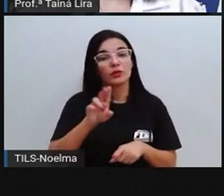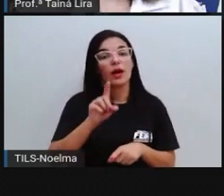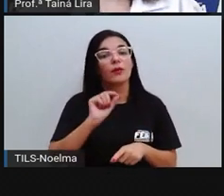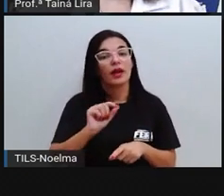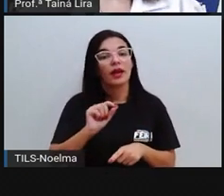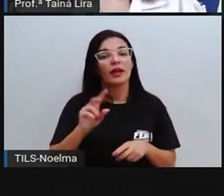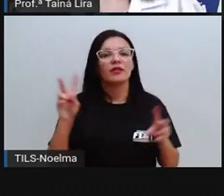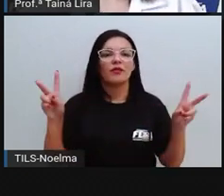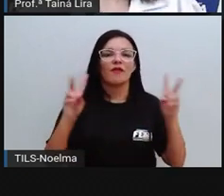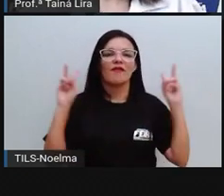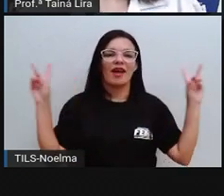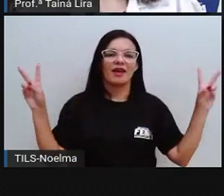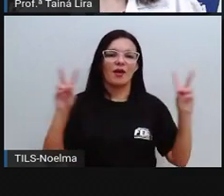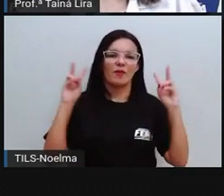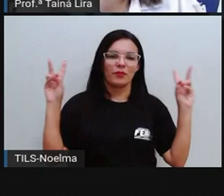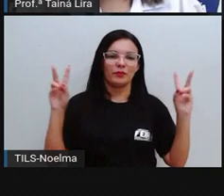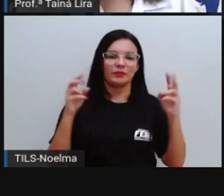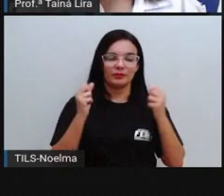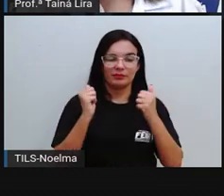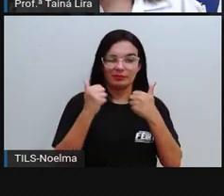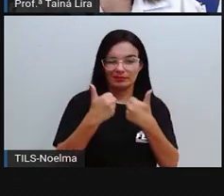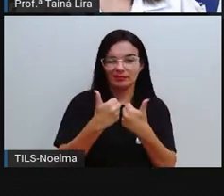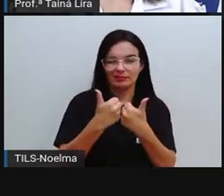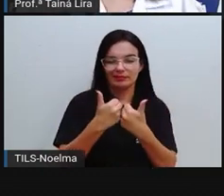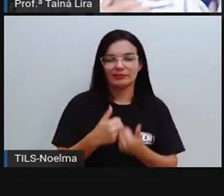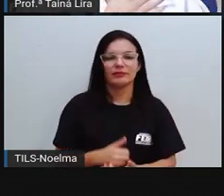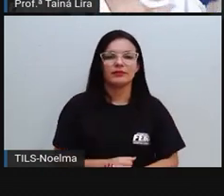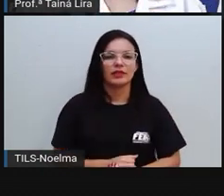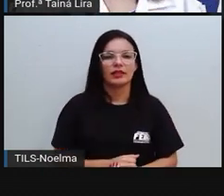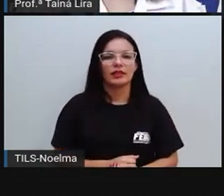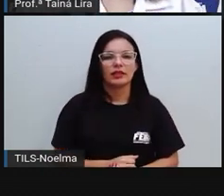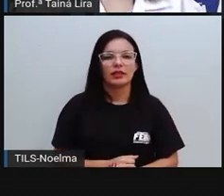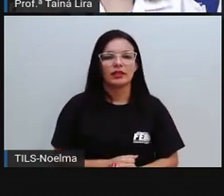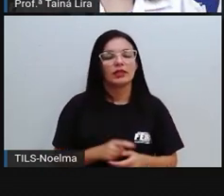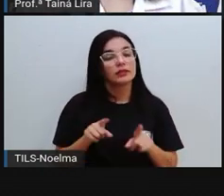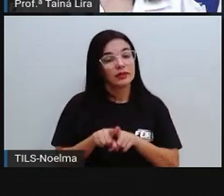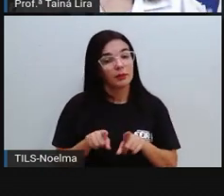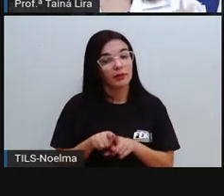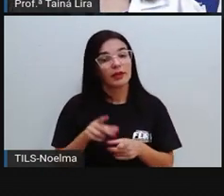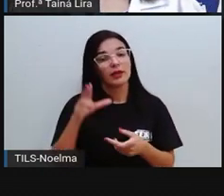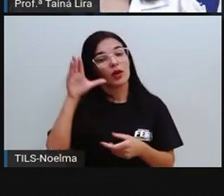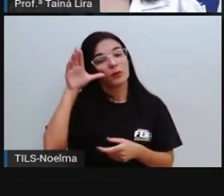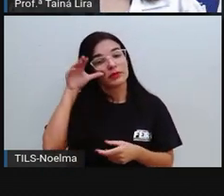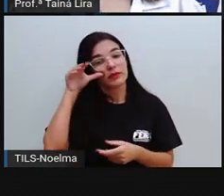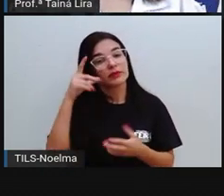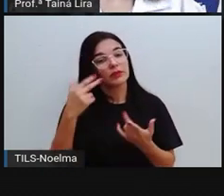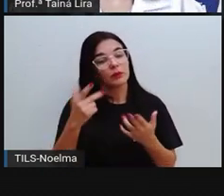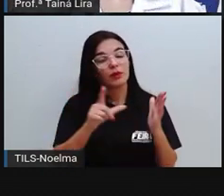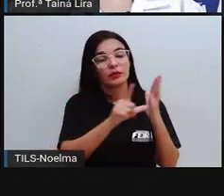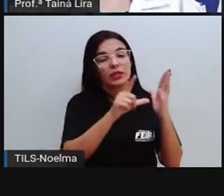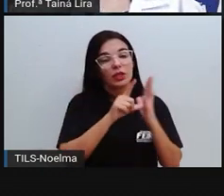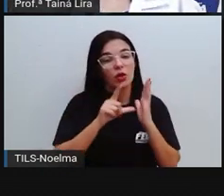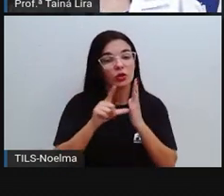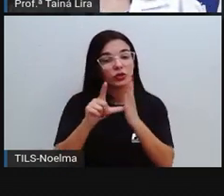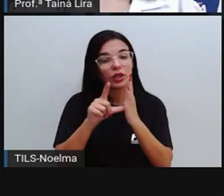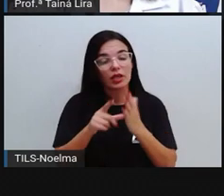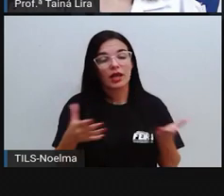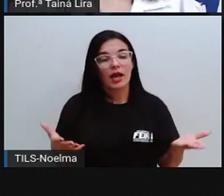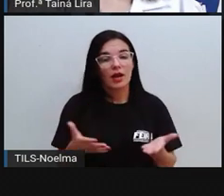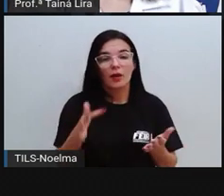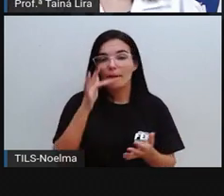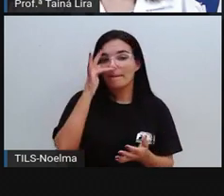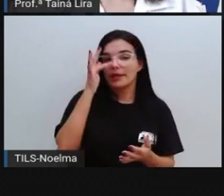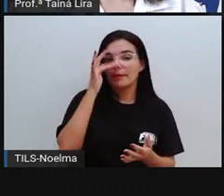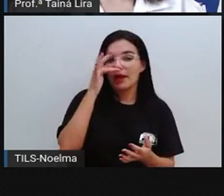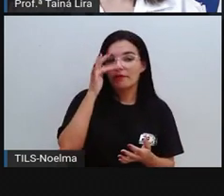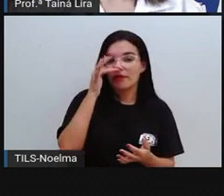no verão, tá bom? E é a mesma observação que a Prof fez lá da coleção, né? Outono e inverno, a Pro